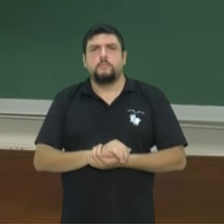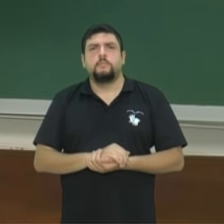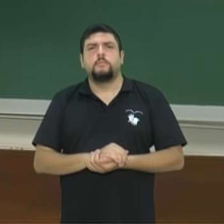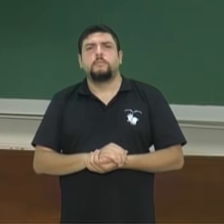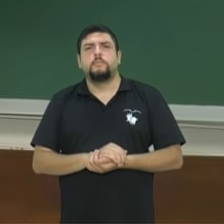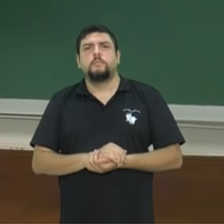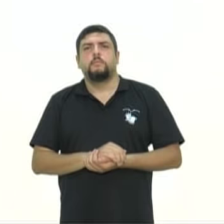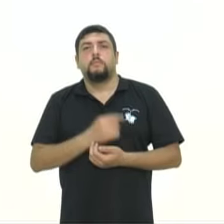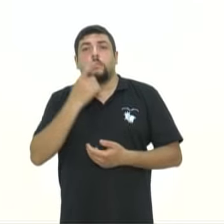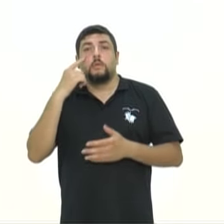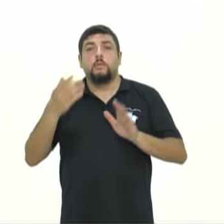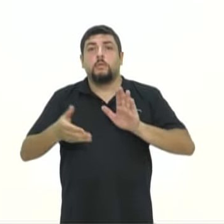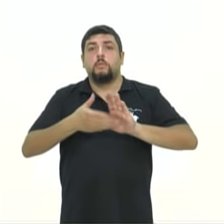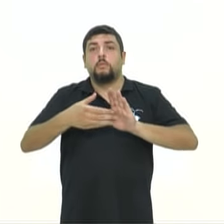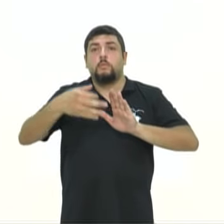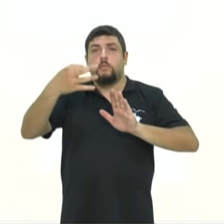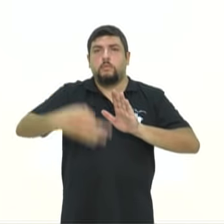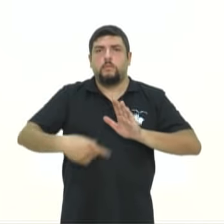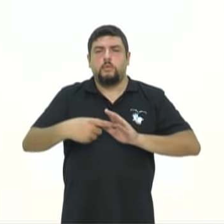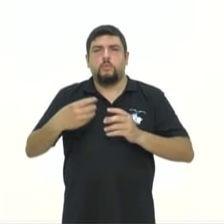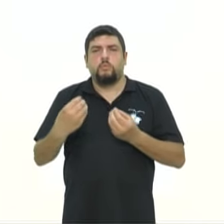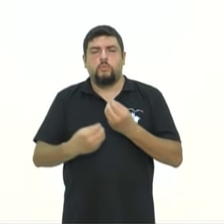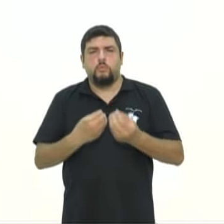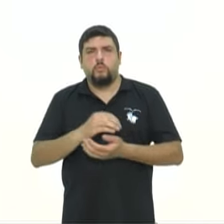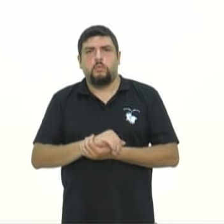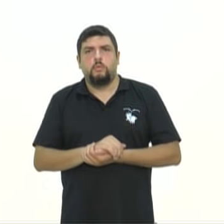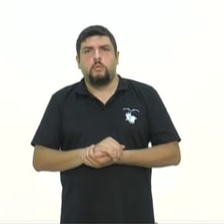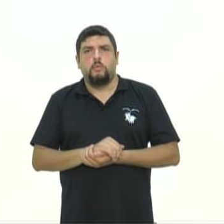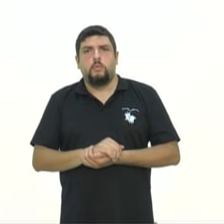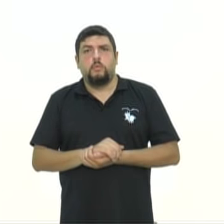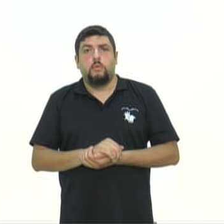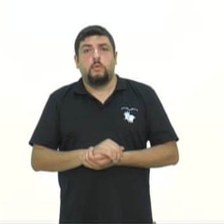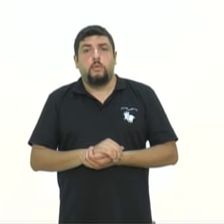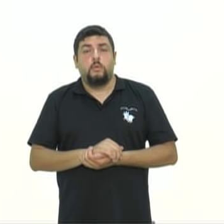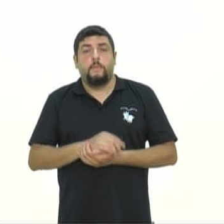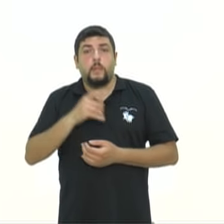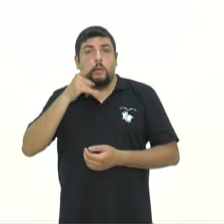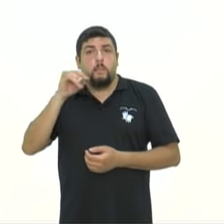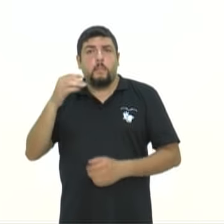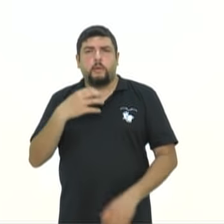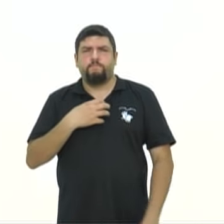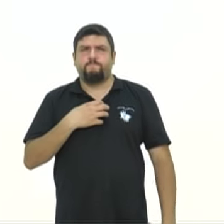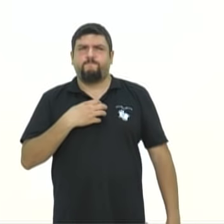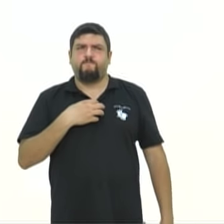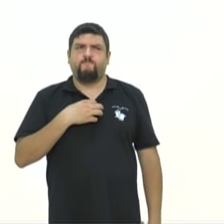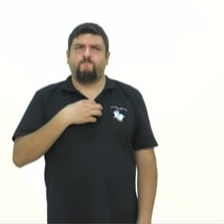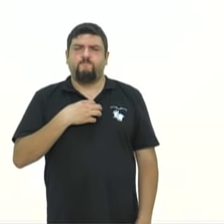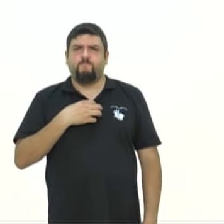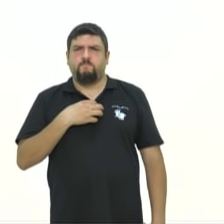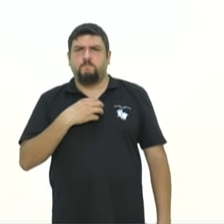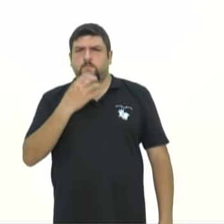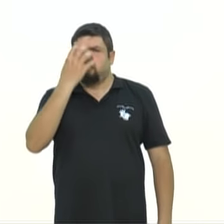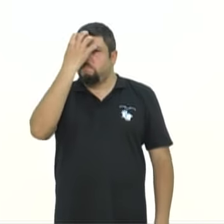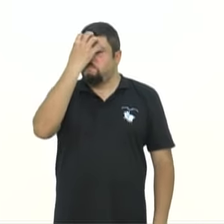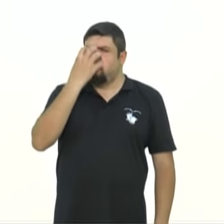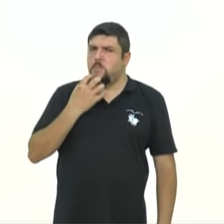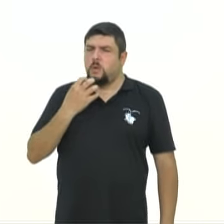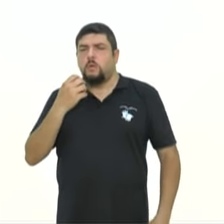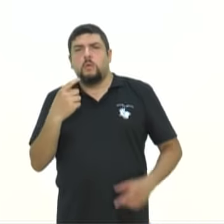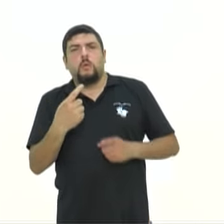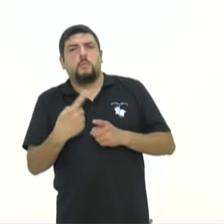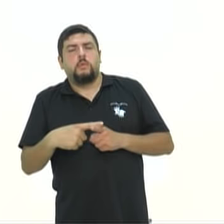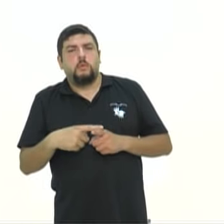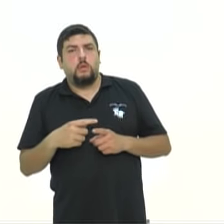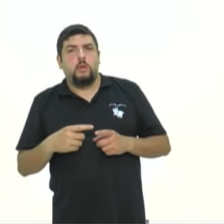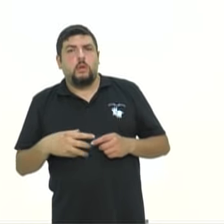uma proposta seria afirmar que o filho já possui vários celulares, talvez, né? A gente pode fazer essa inferência, né? Tendo